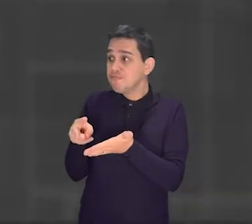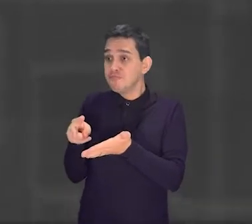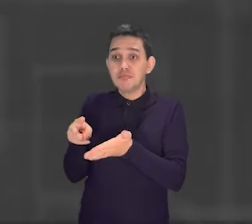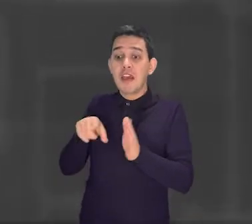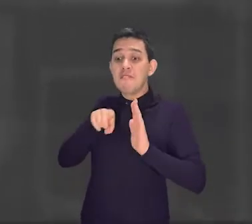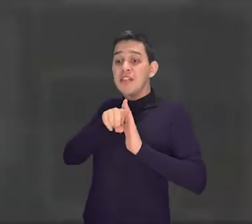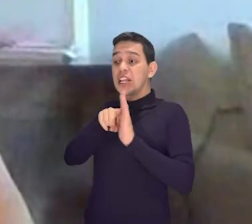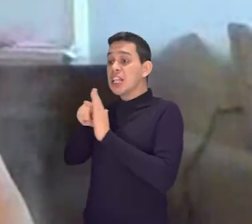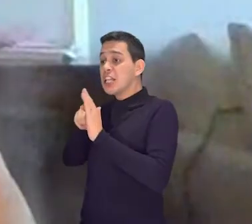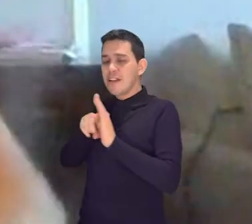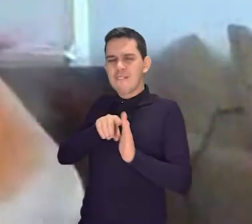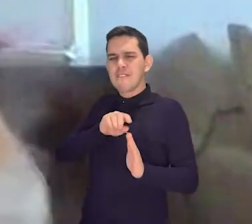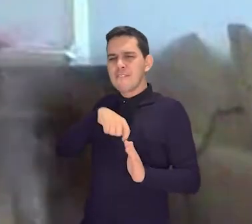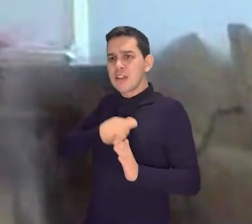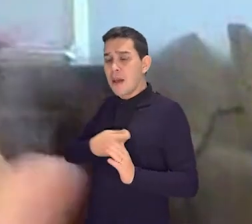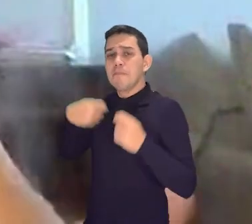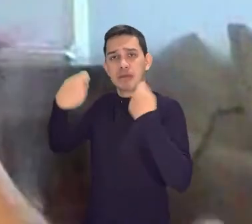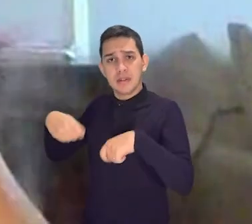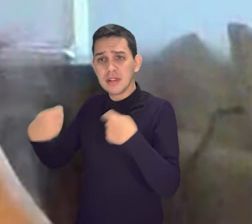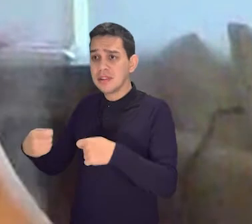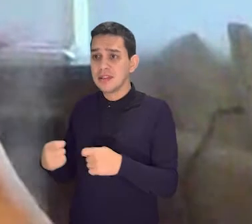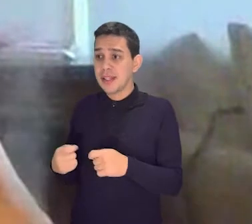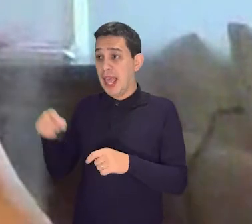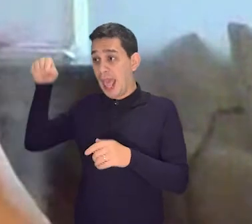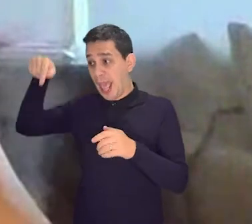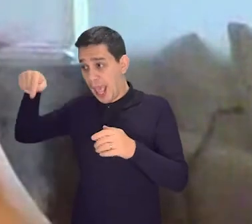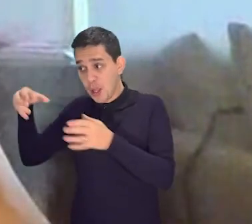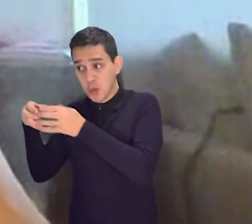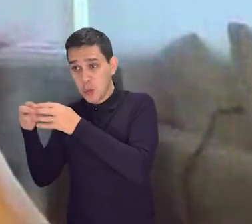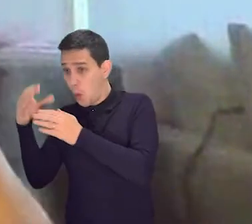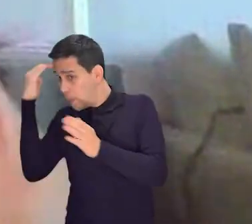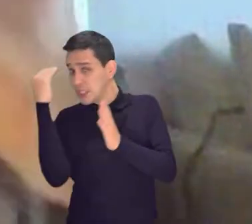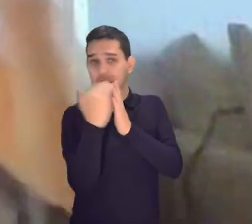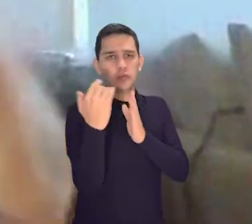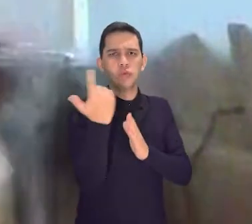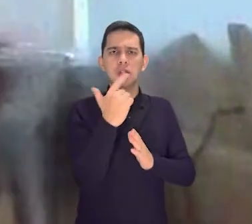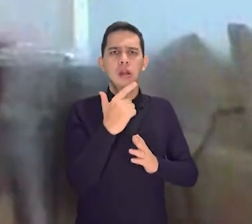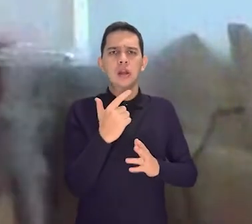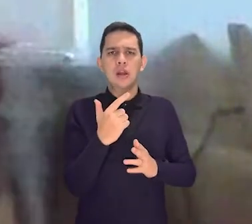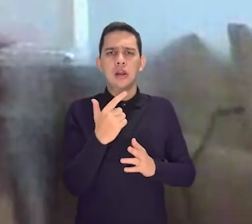além de realizar a contratação de cogestão,